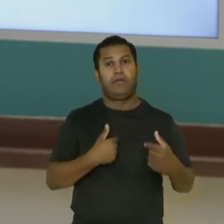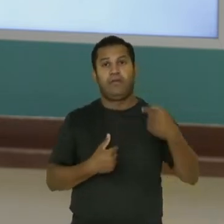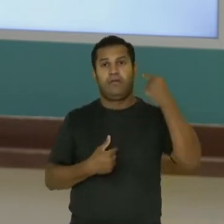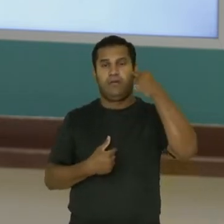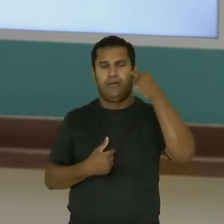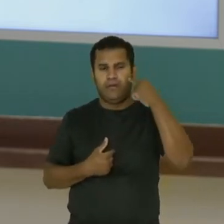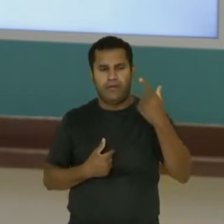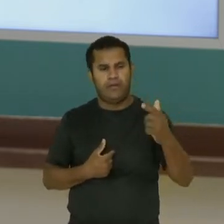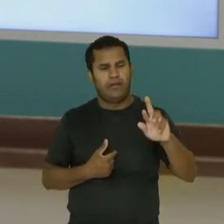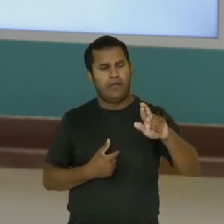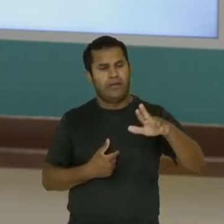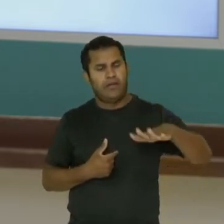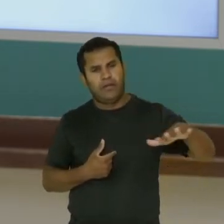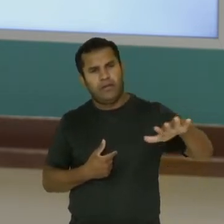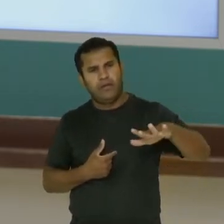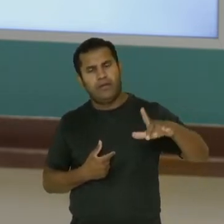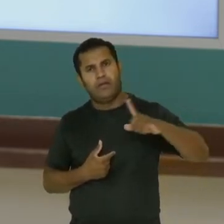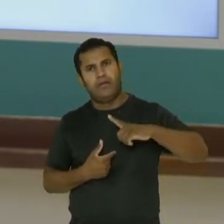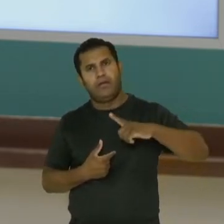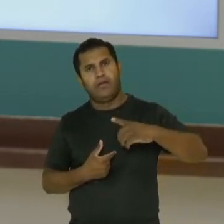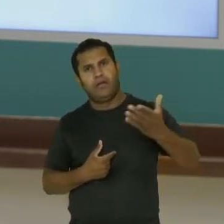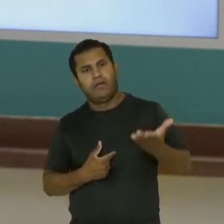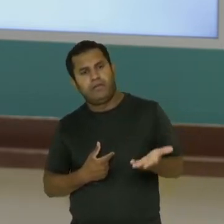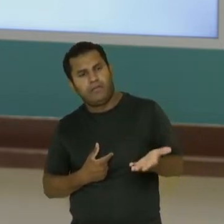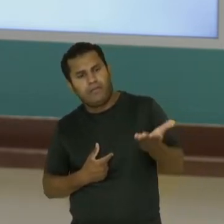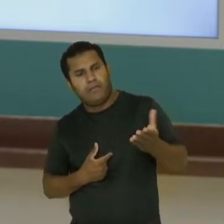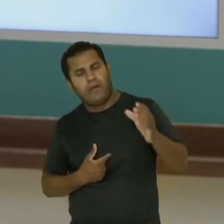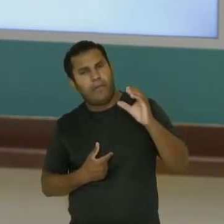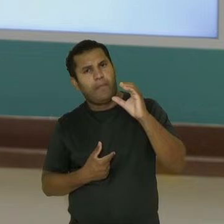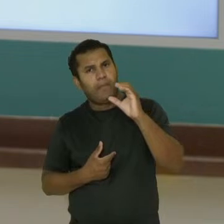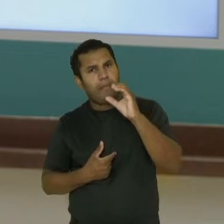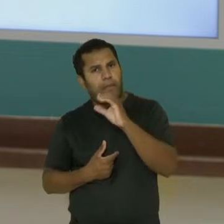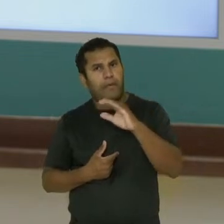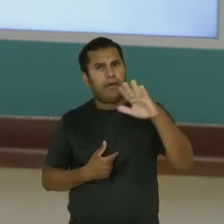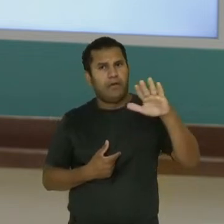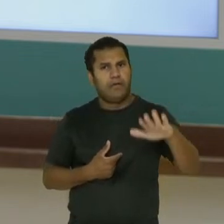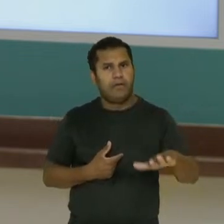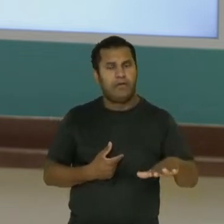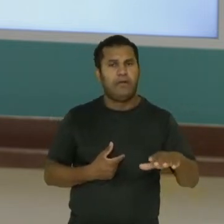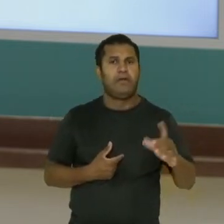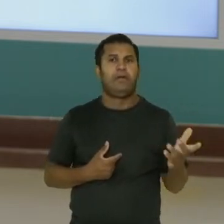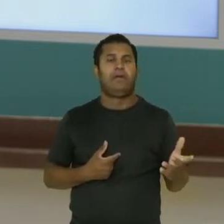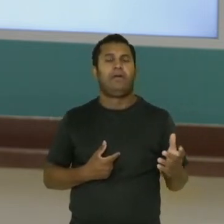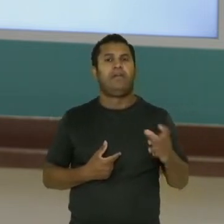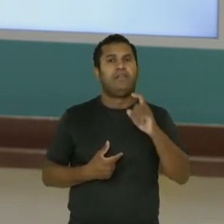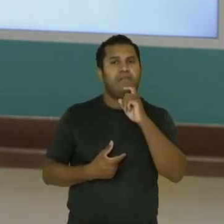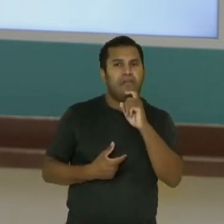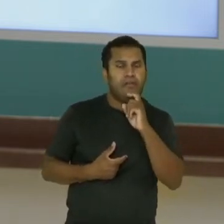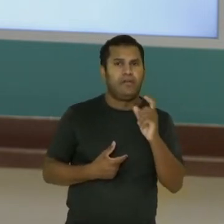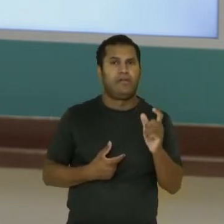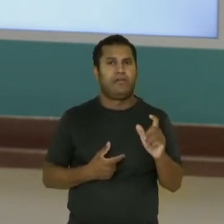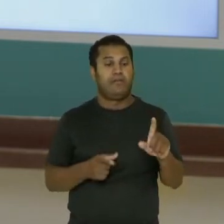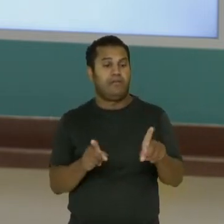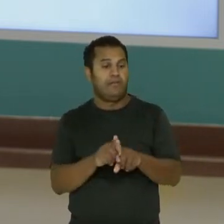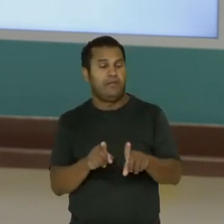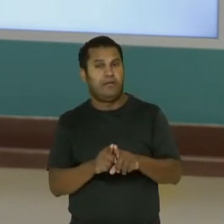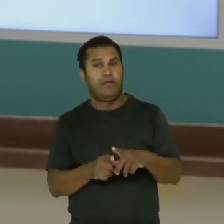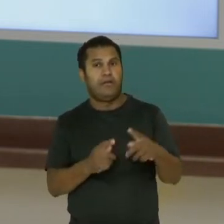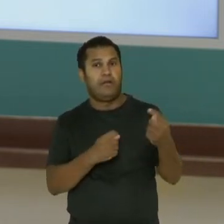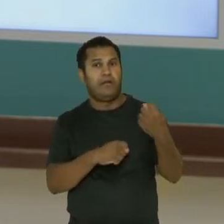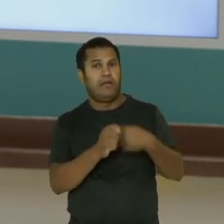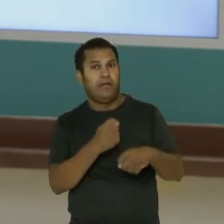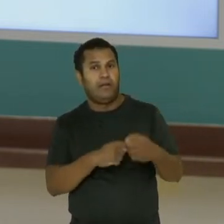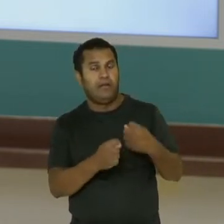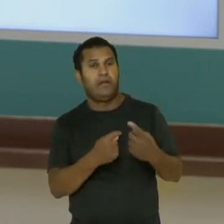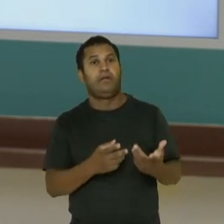um ou mais critérios para estabelecer essa divisão. Como resultado dessa divisão, eu criei